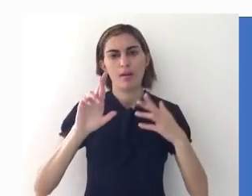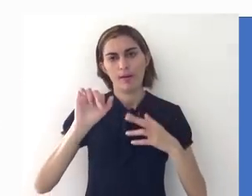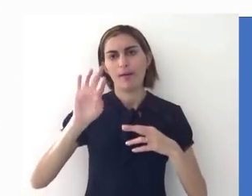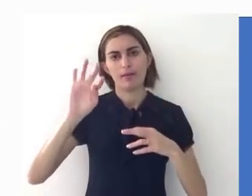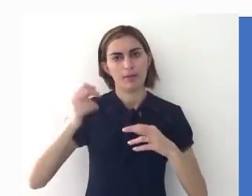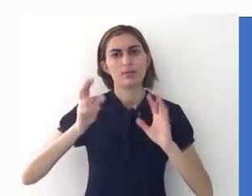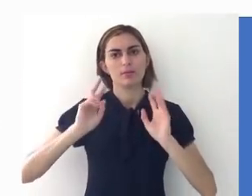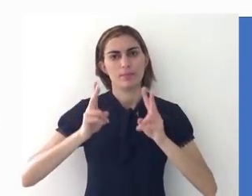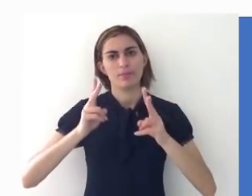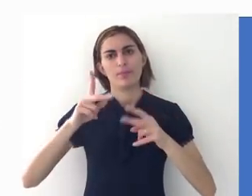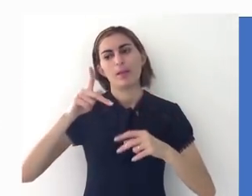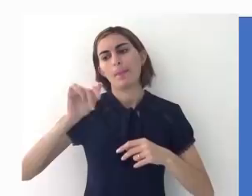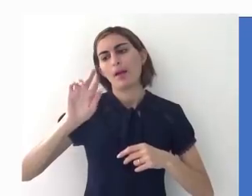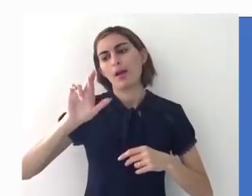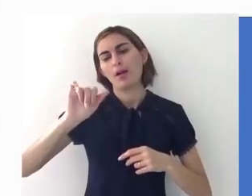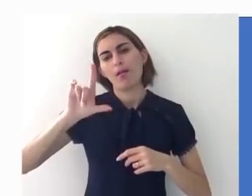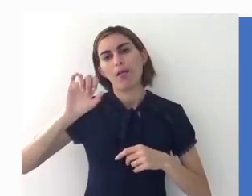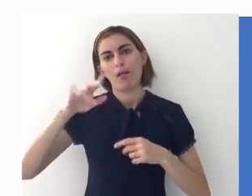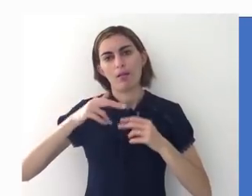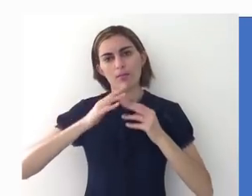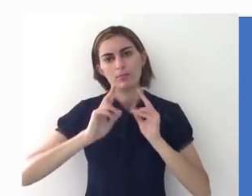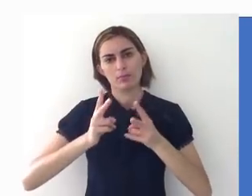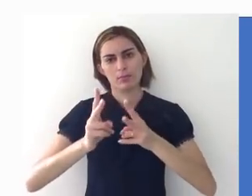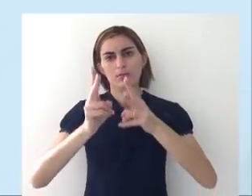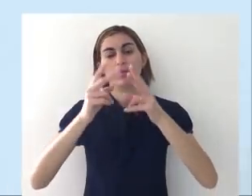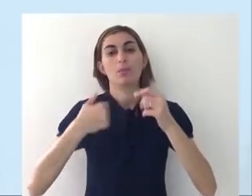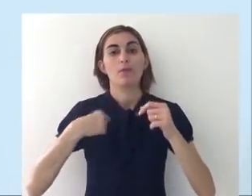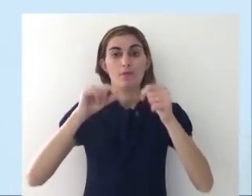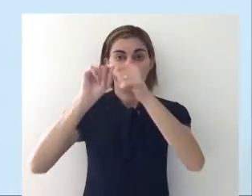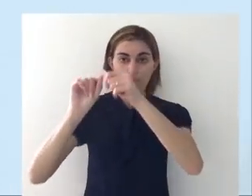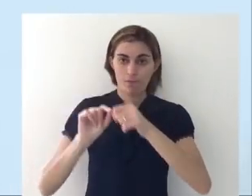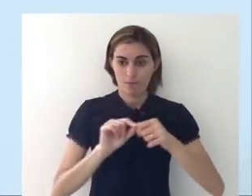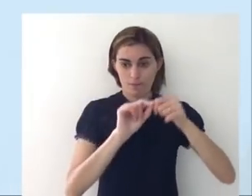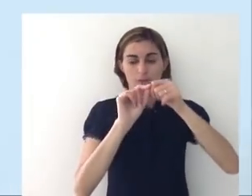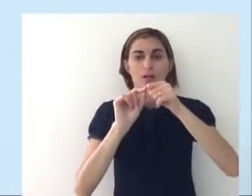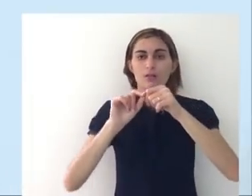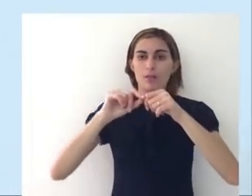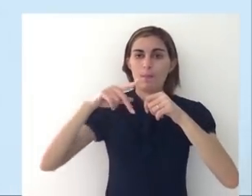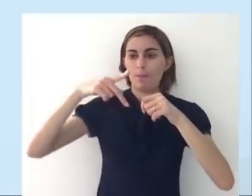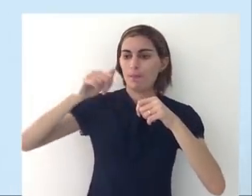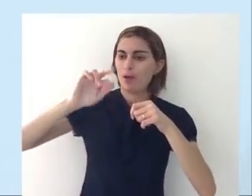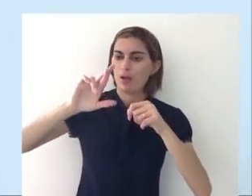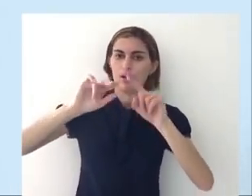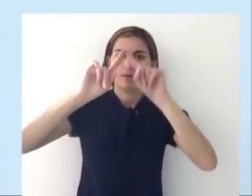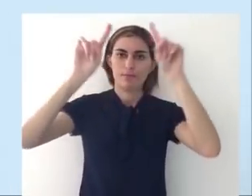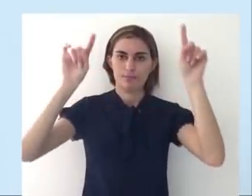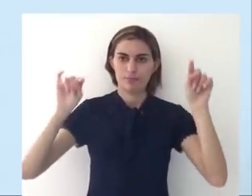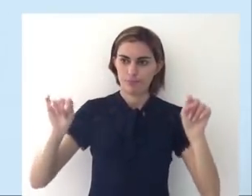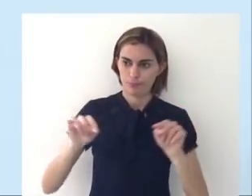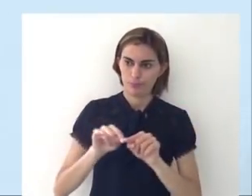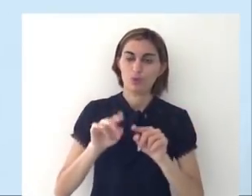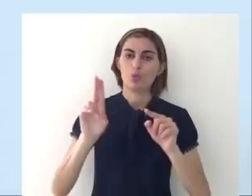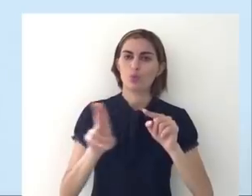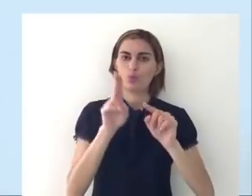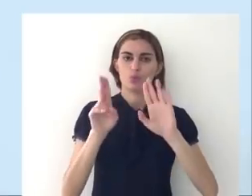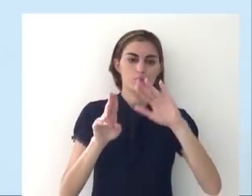mesma distância, são retas paralelas. Então, a partir dessas retas paralelas, a gente vai construir paralelogramos, que são